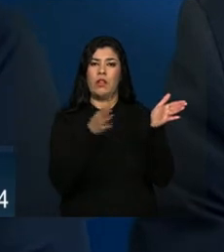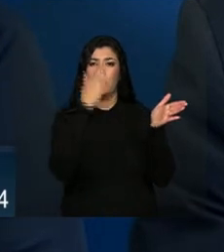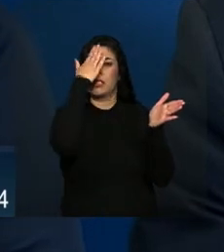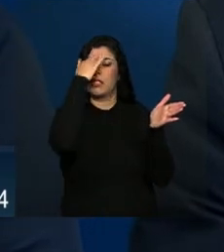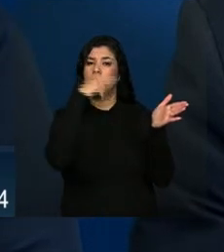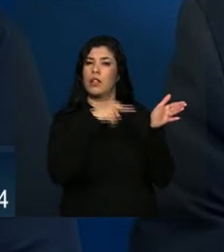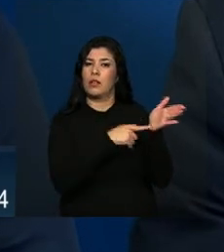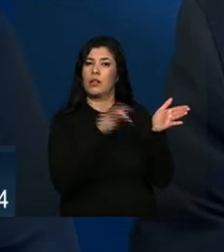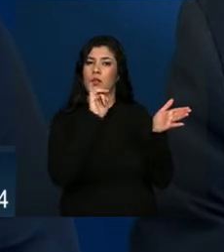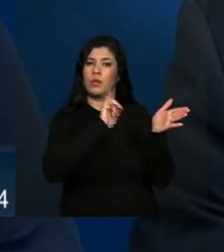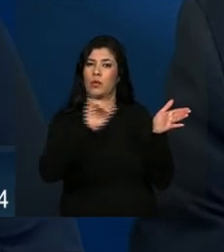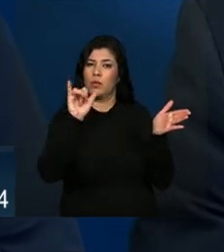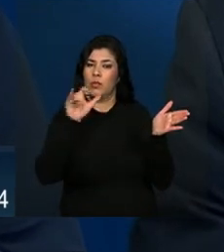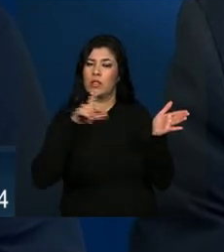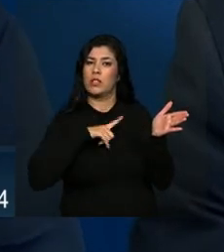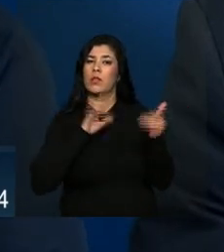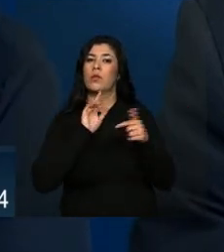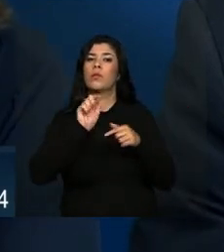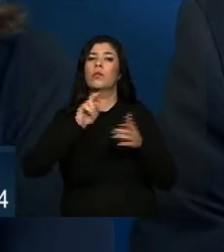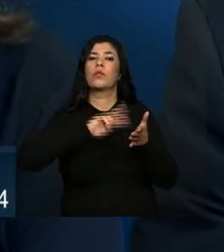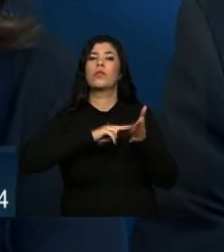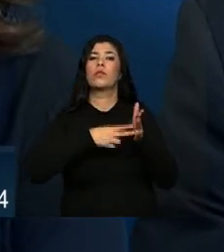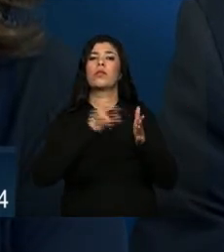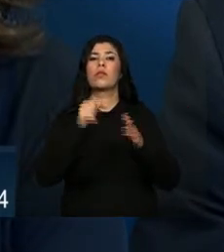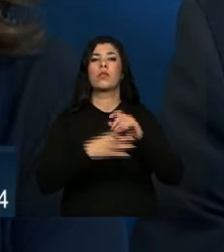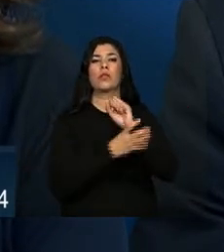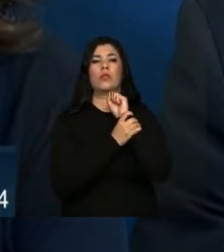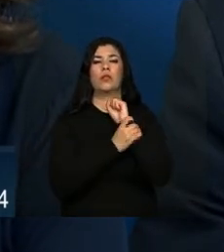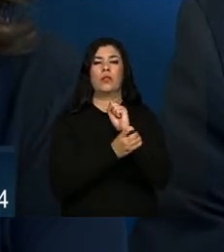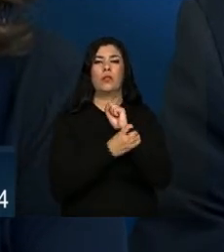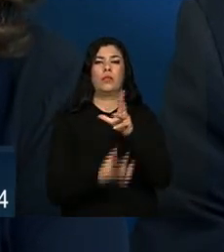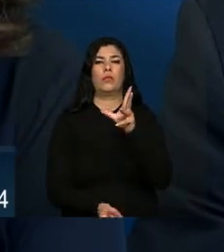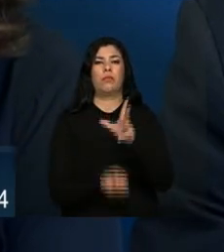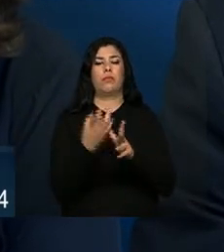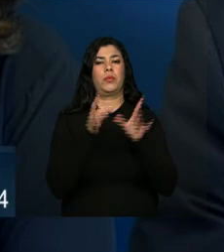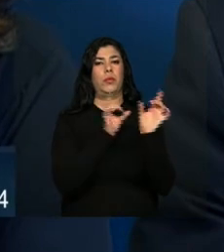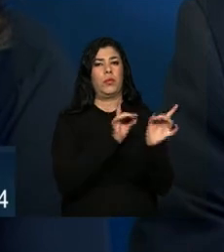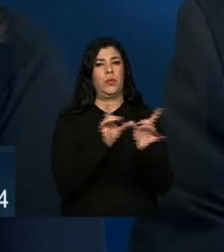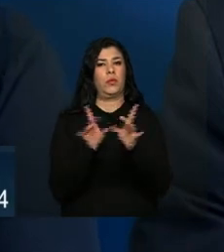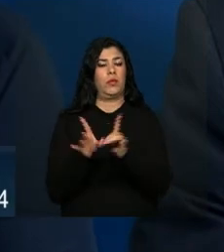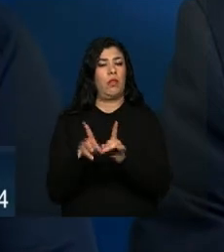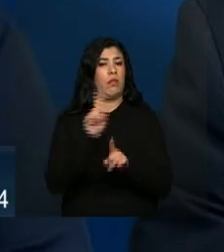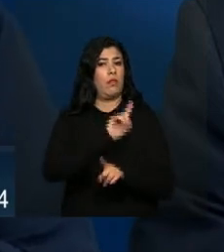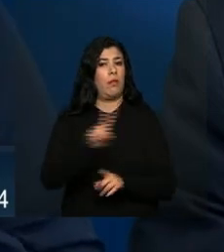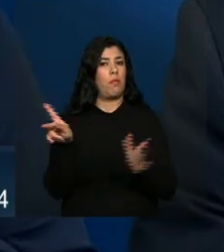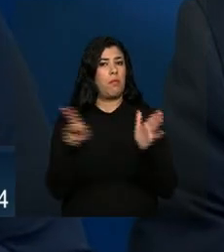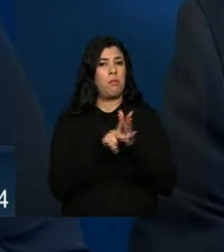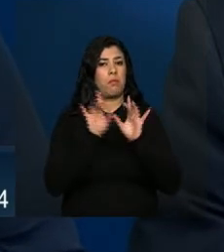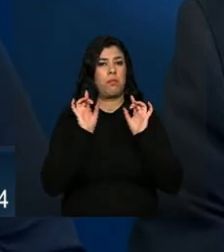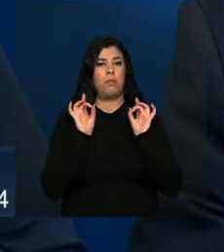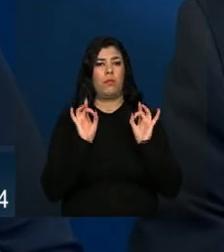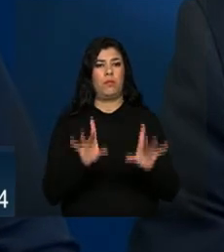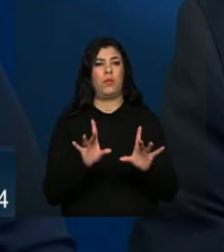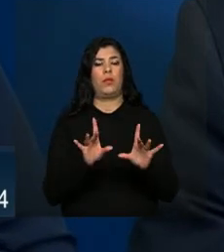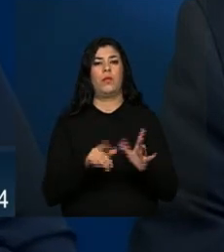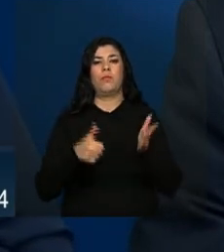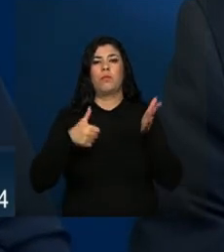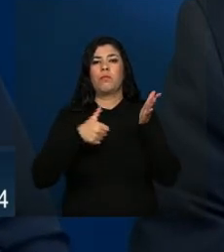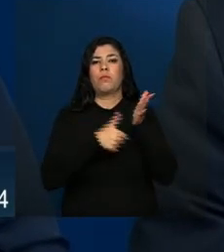que aquela informação traz segurança para o produto a que não é meramente uma um